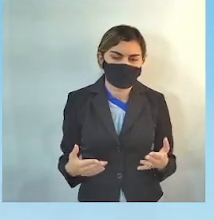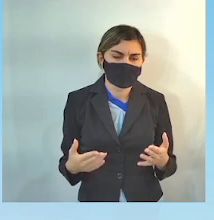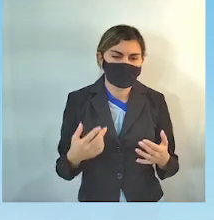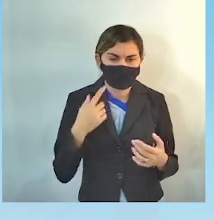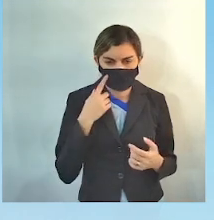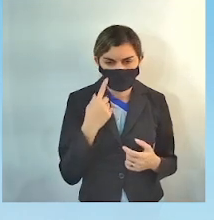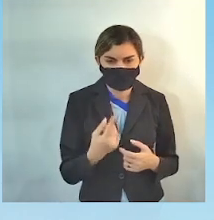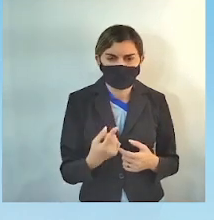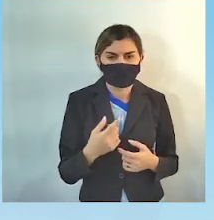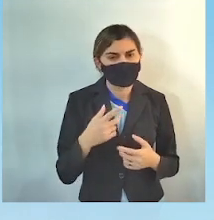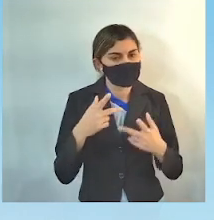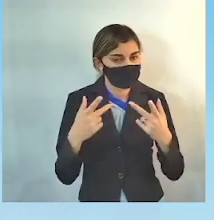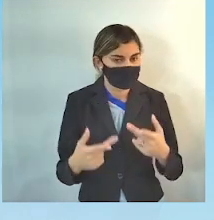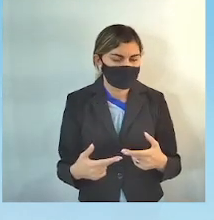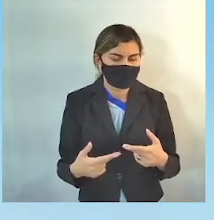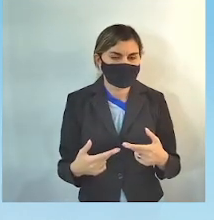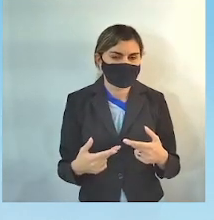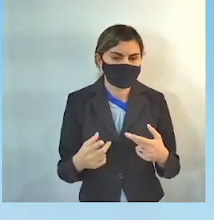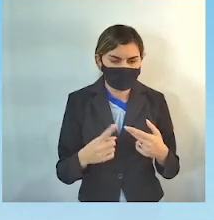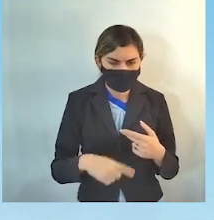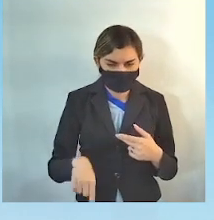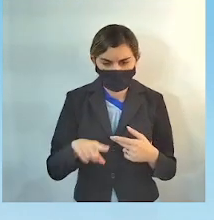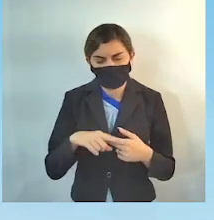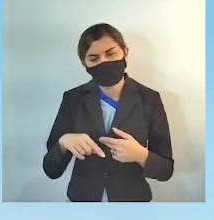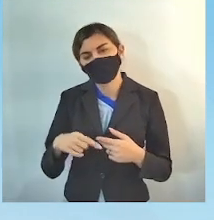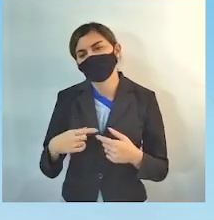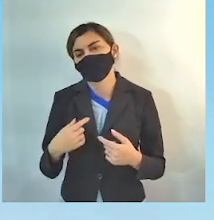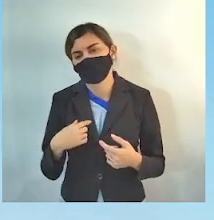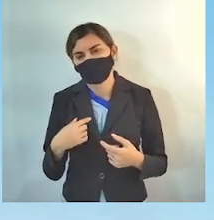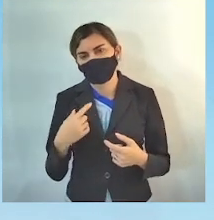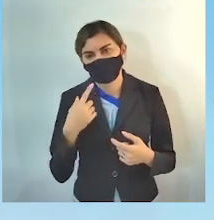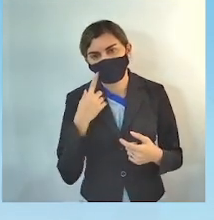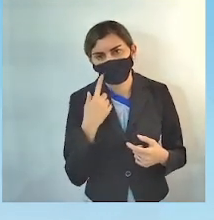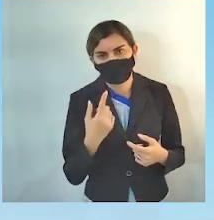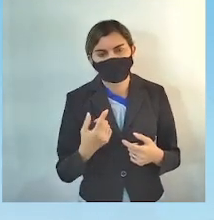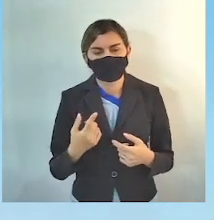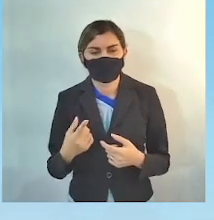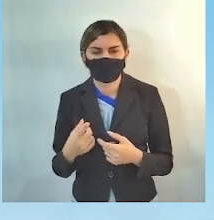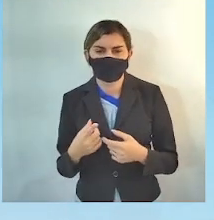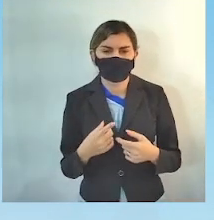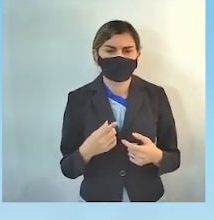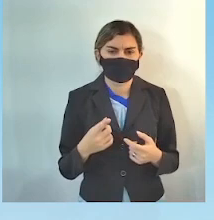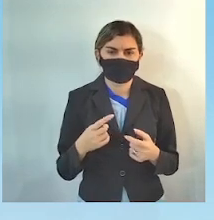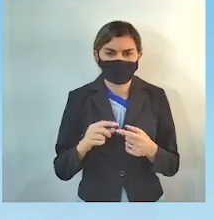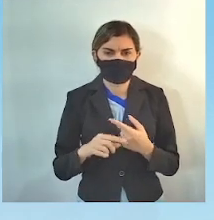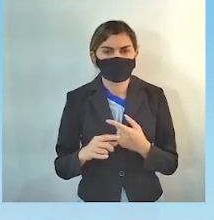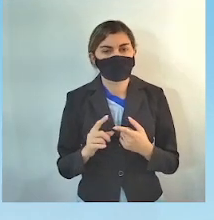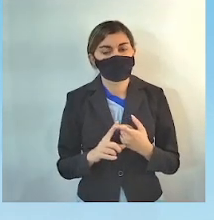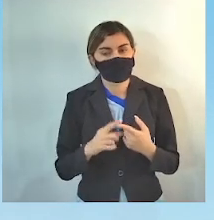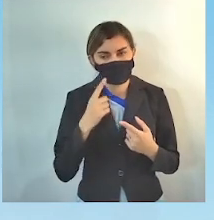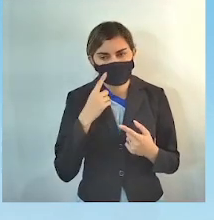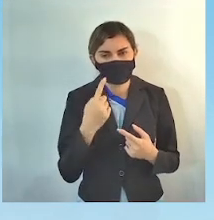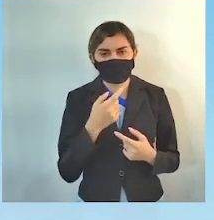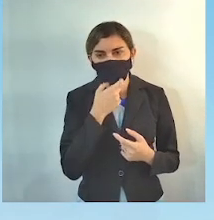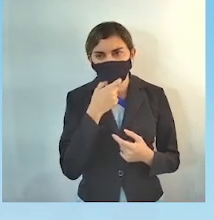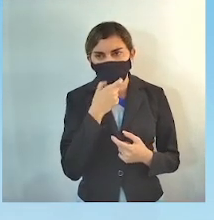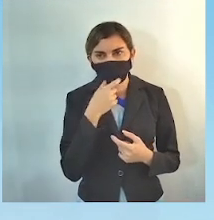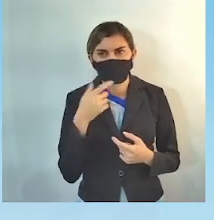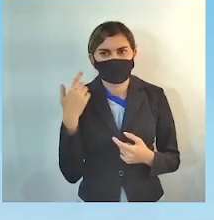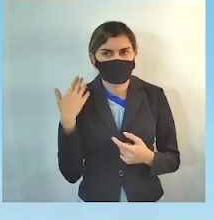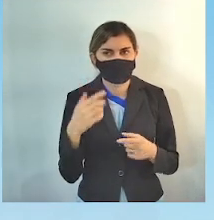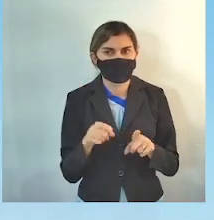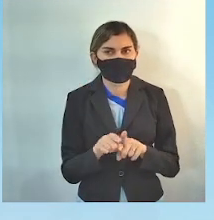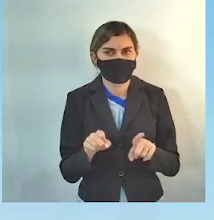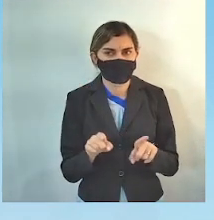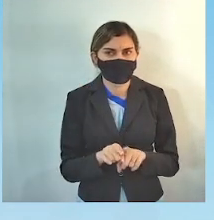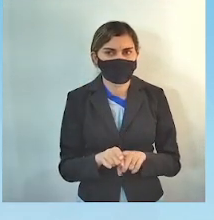forms, da mesma forma. This pen is red. Né? Veja que o substantivo pen ali está no singular e também tem o